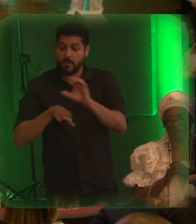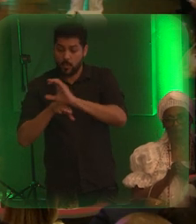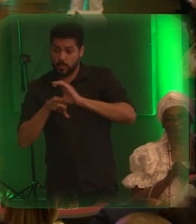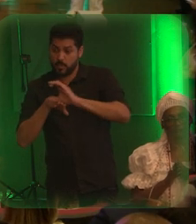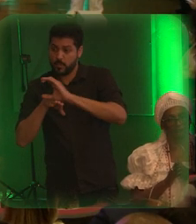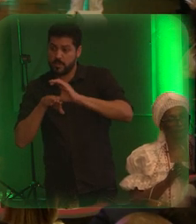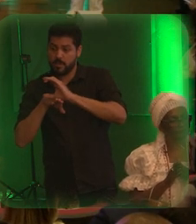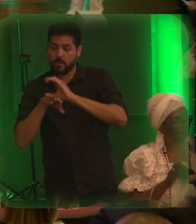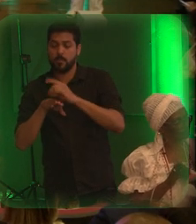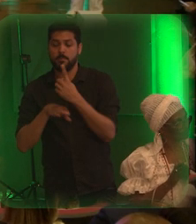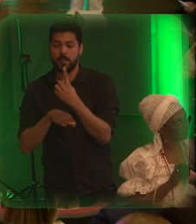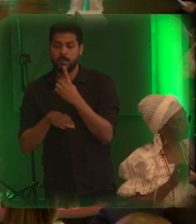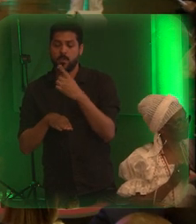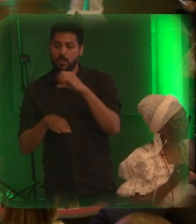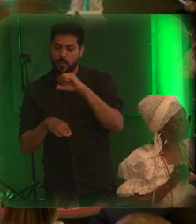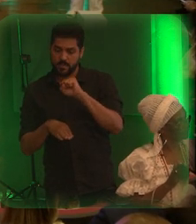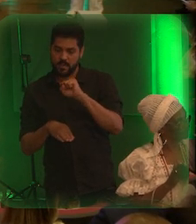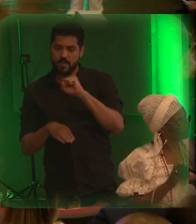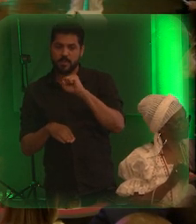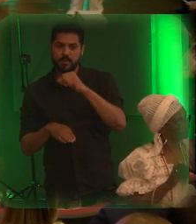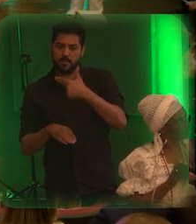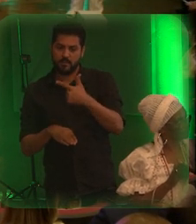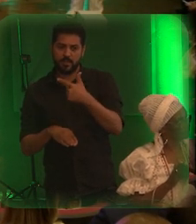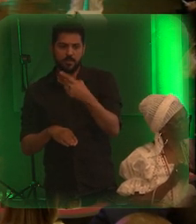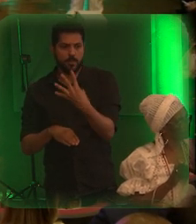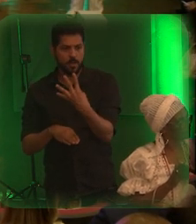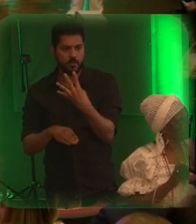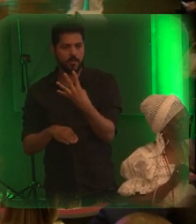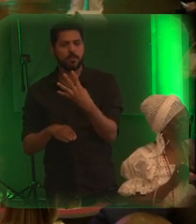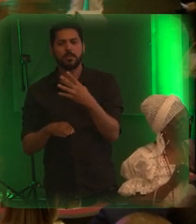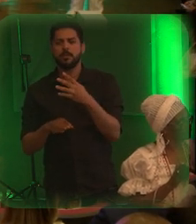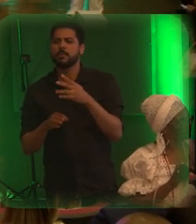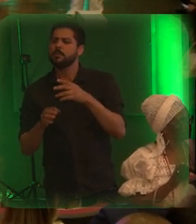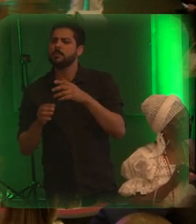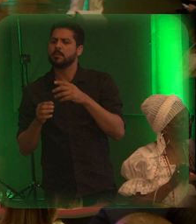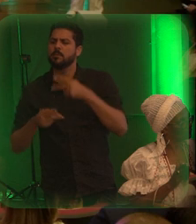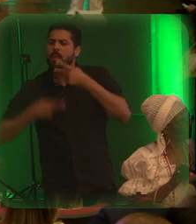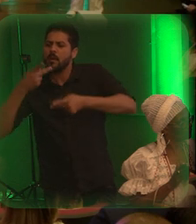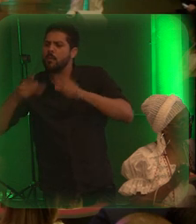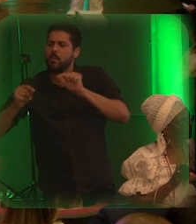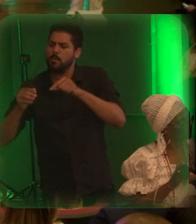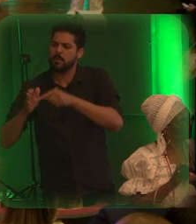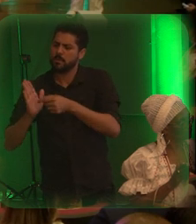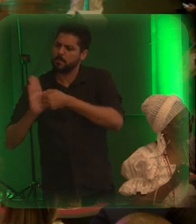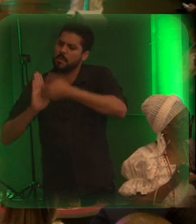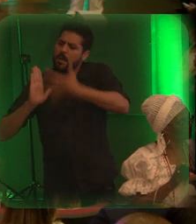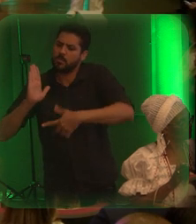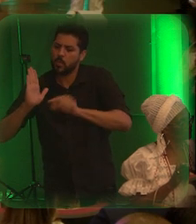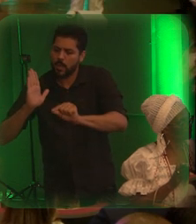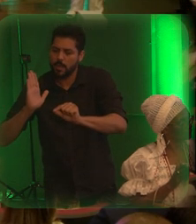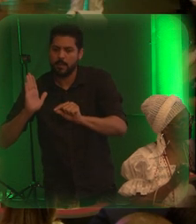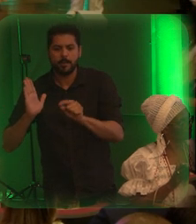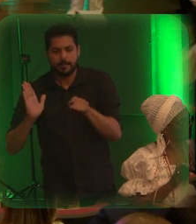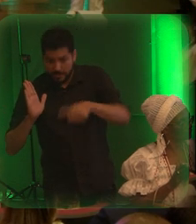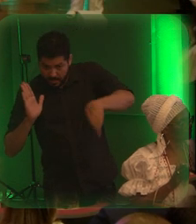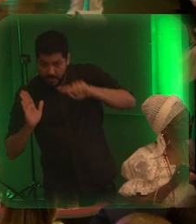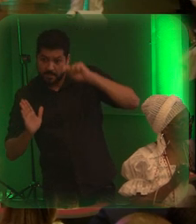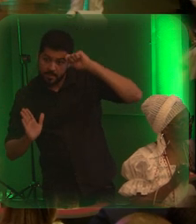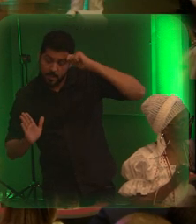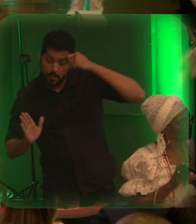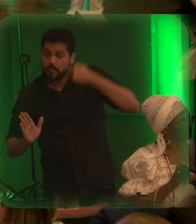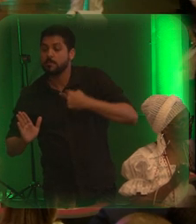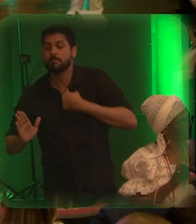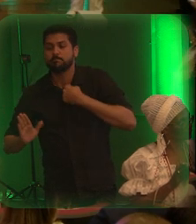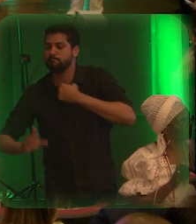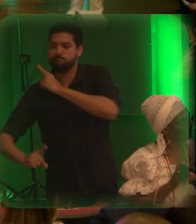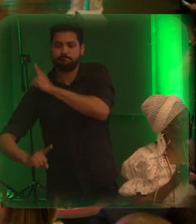de 1824 dizia que o negro não podia estudar nem ter terra. E foram os negros que foram francos, foram os